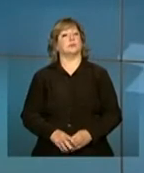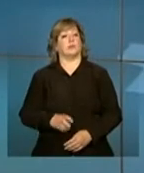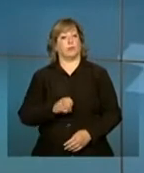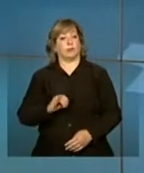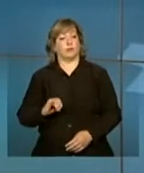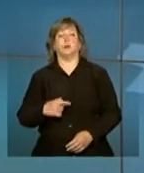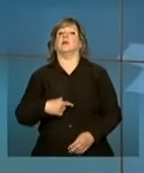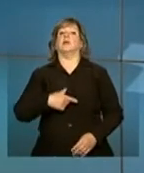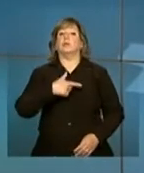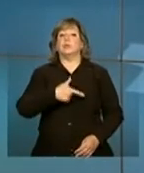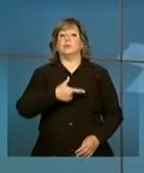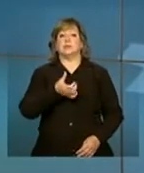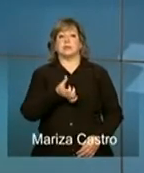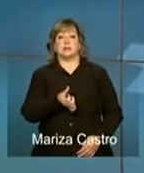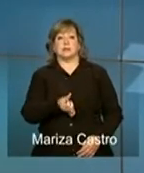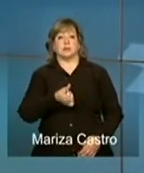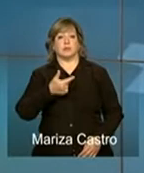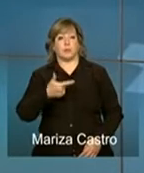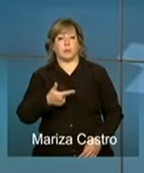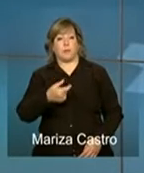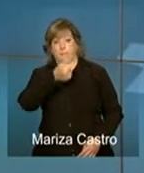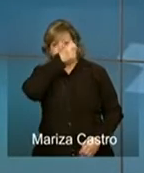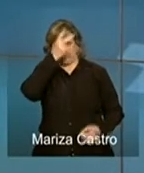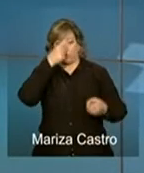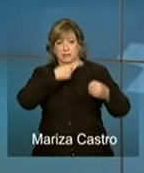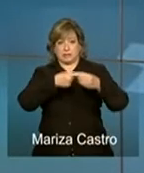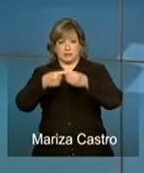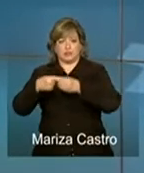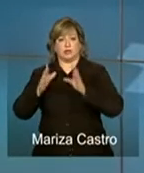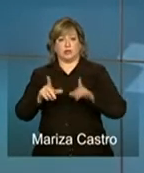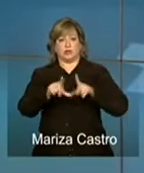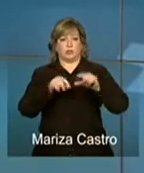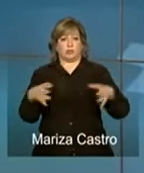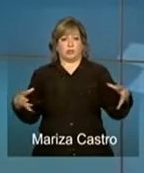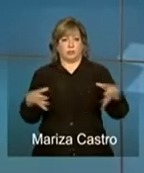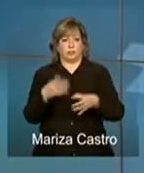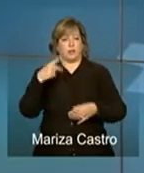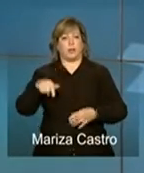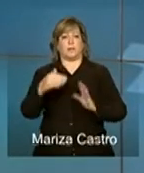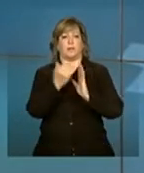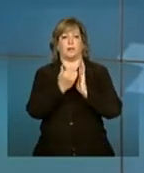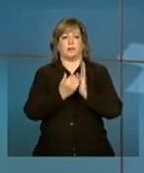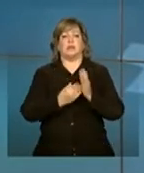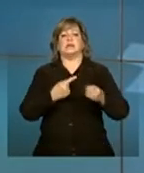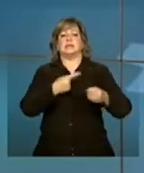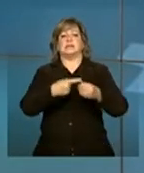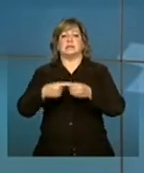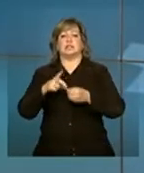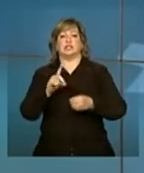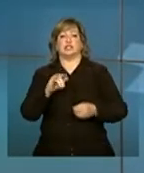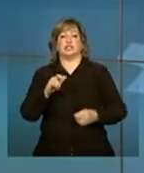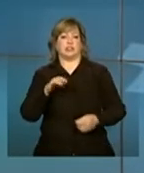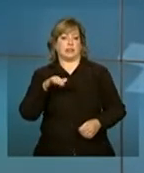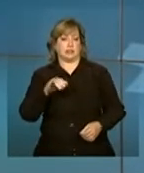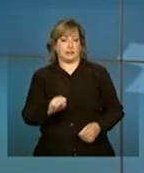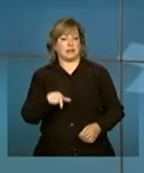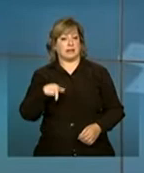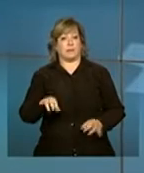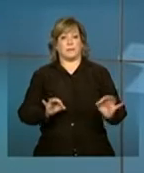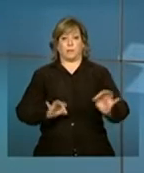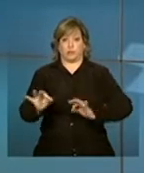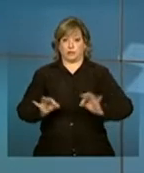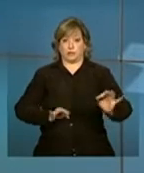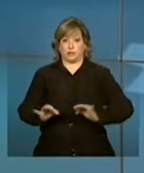o Olá 262 municípios foram selecionados para o programa cidades digitais o